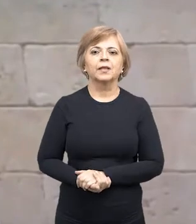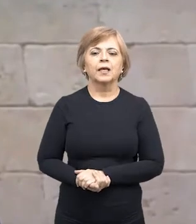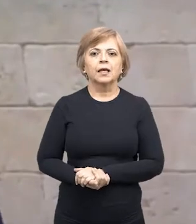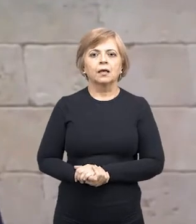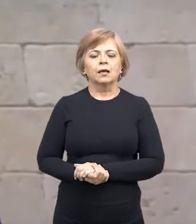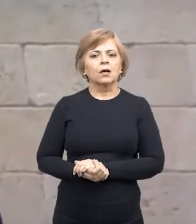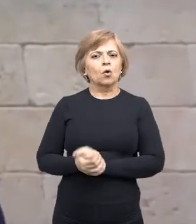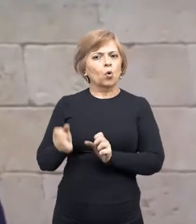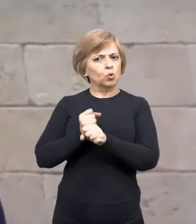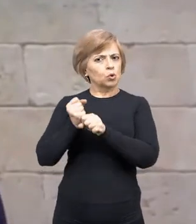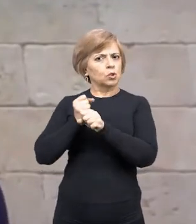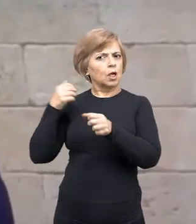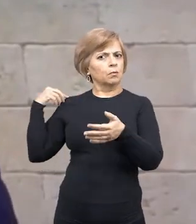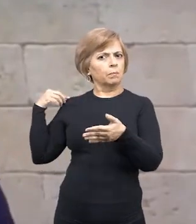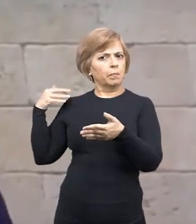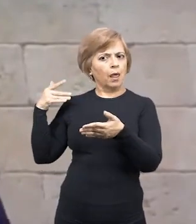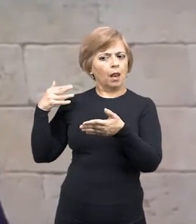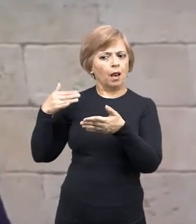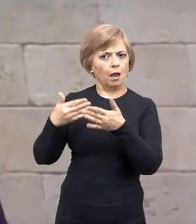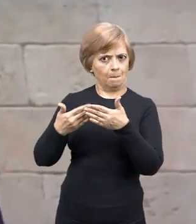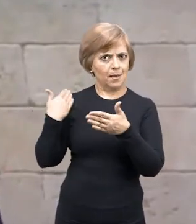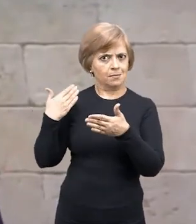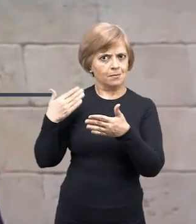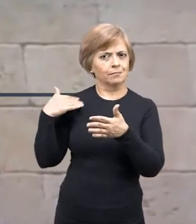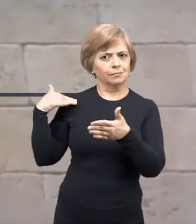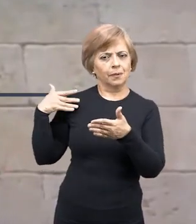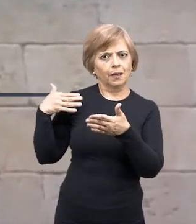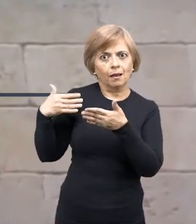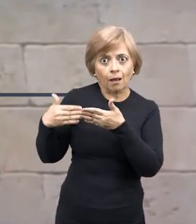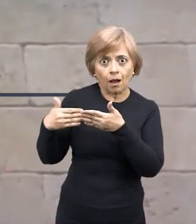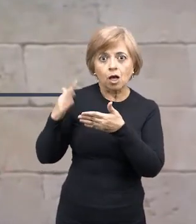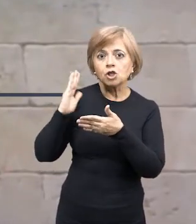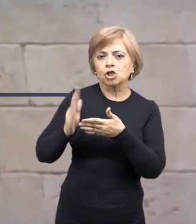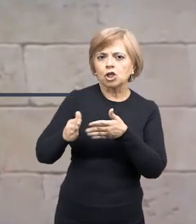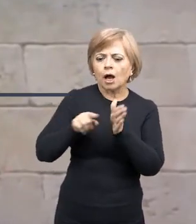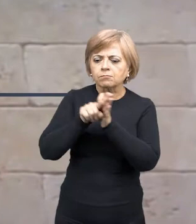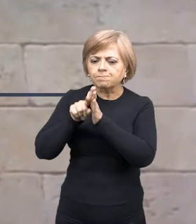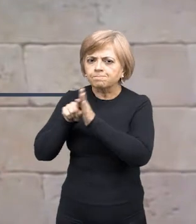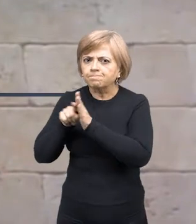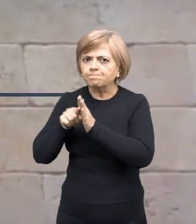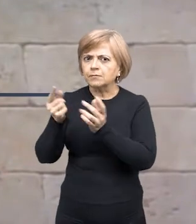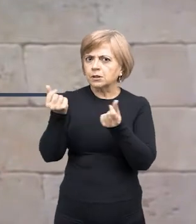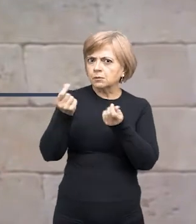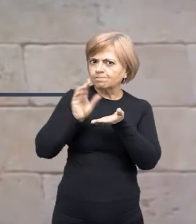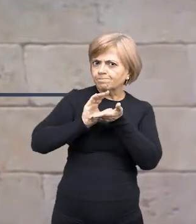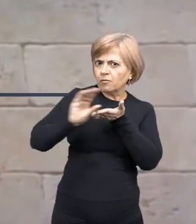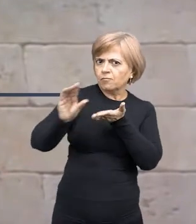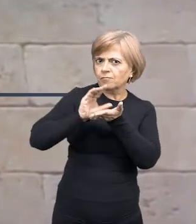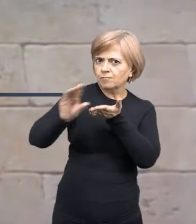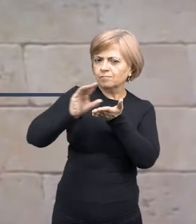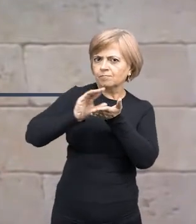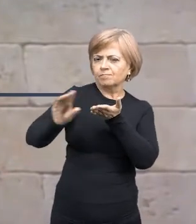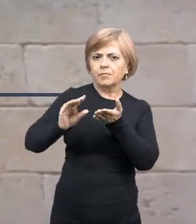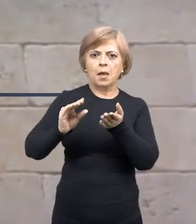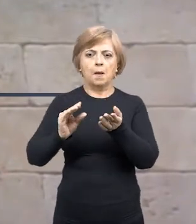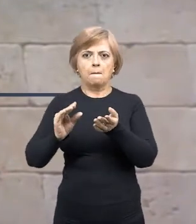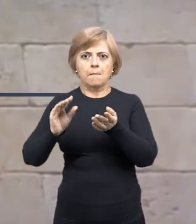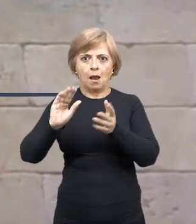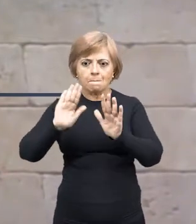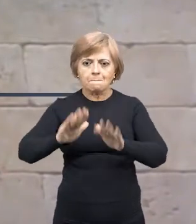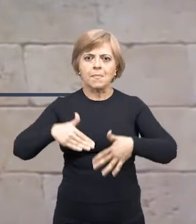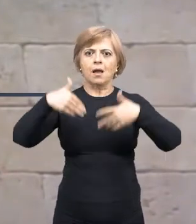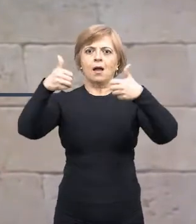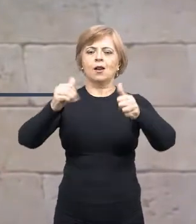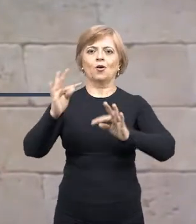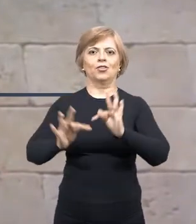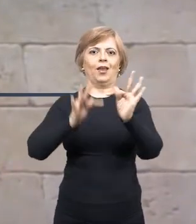Nos últimos anos, o MPRJ, a Procuradoria-Geral de Justiça, ela já vinha investindo bastante em tecnologia da informação, seja